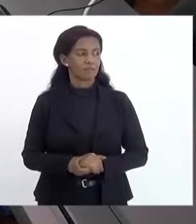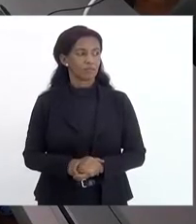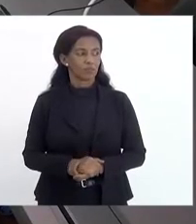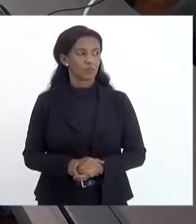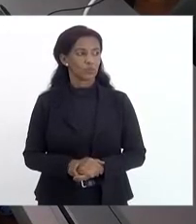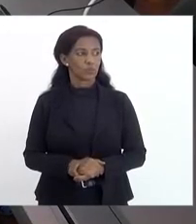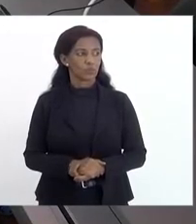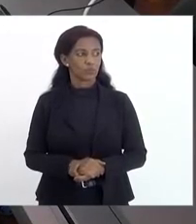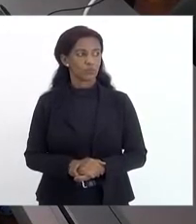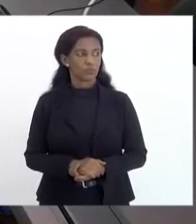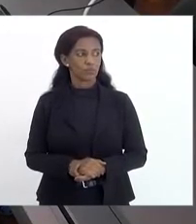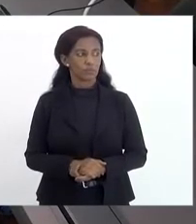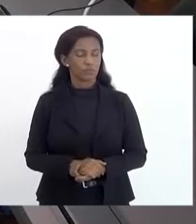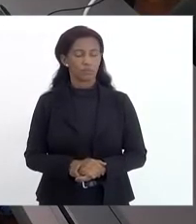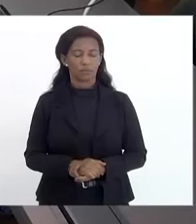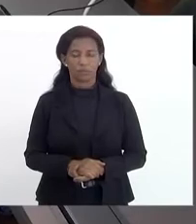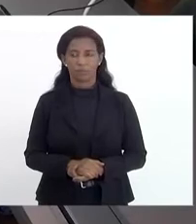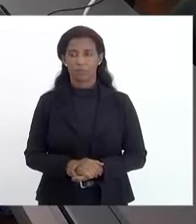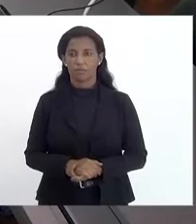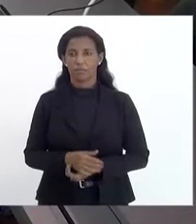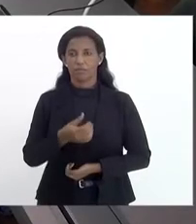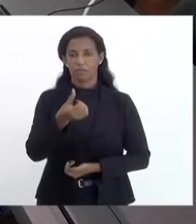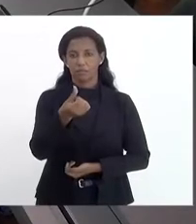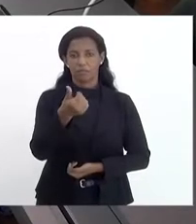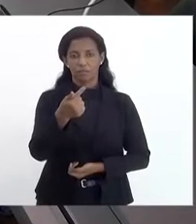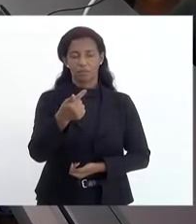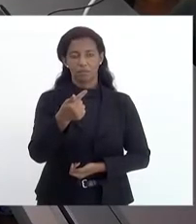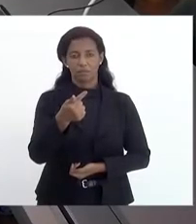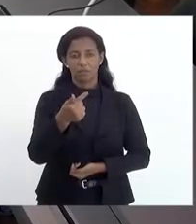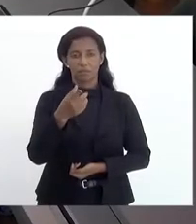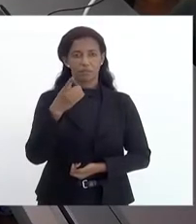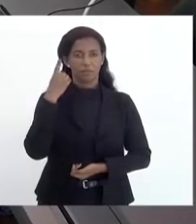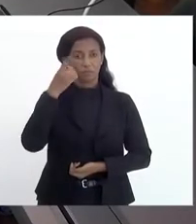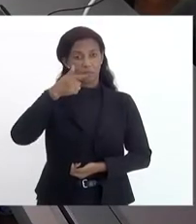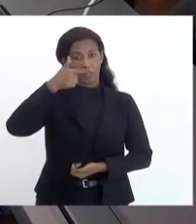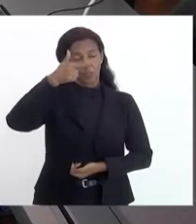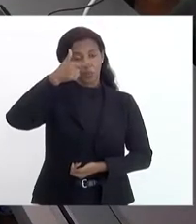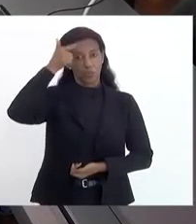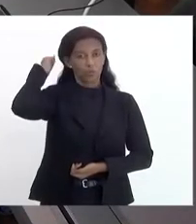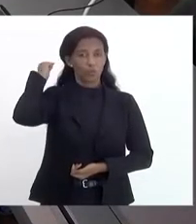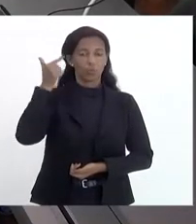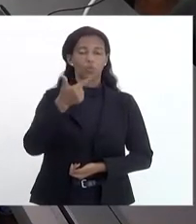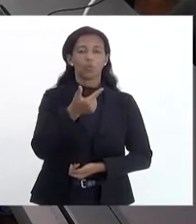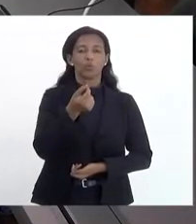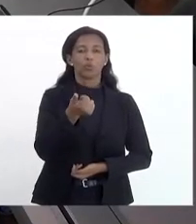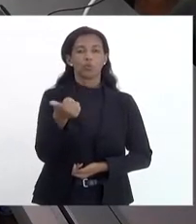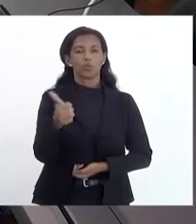Isso aqui não tem como. 67, deputado Luiz Paulo, relator. Projeto de lei